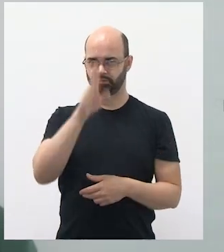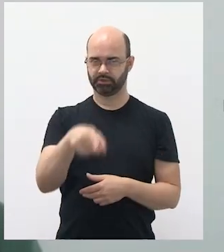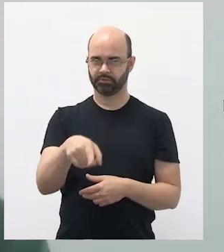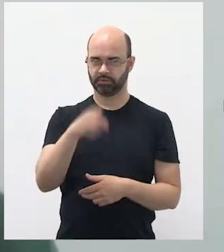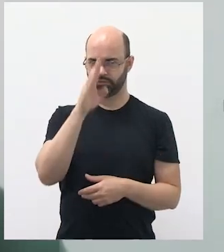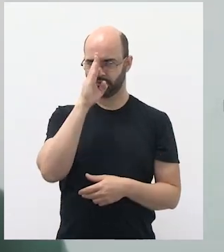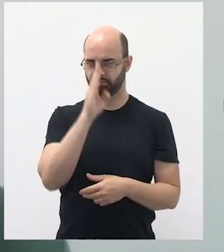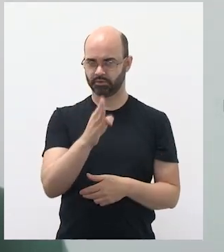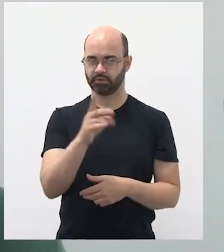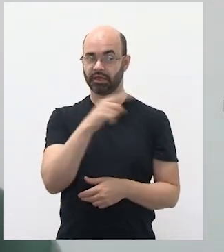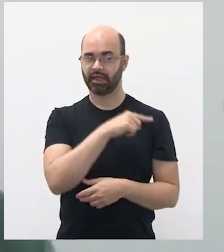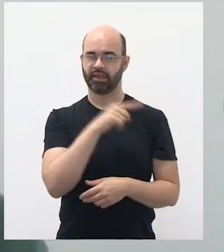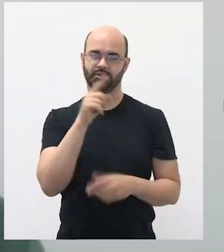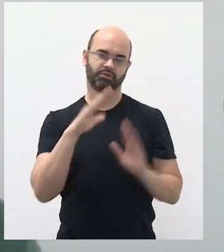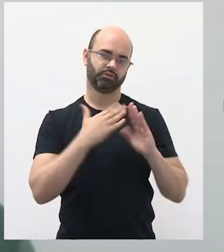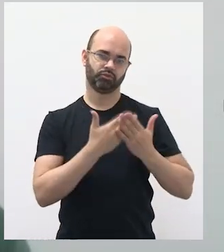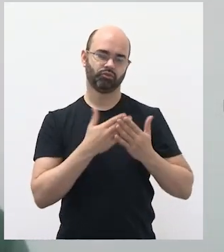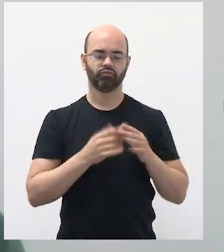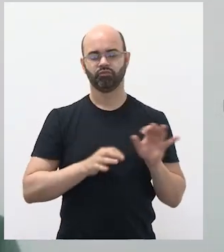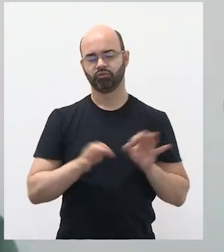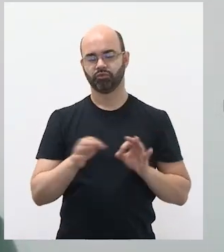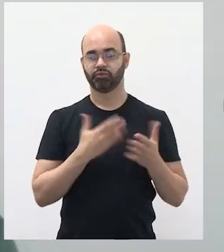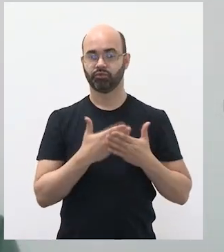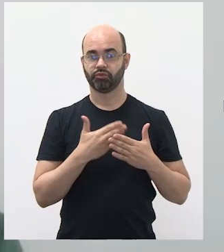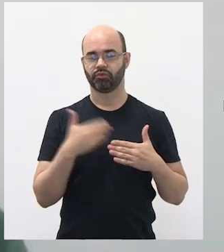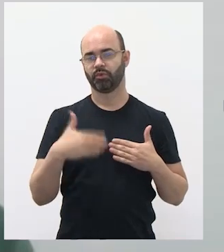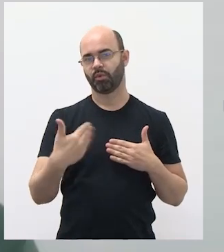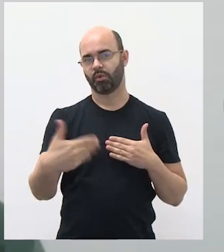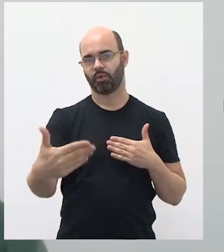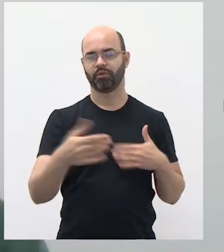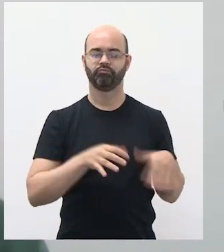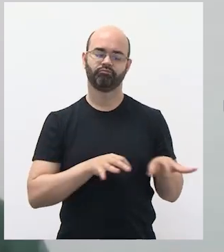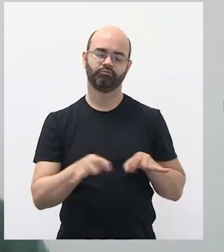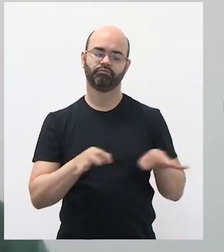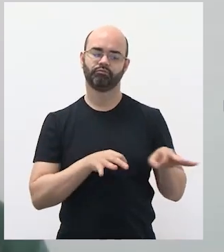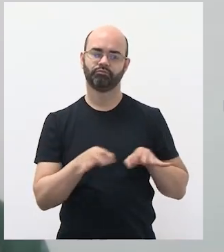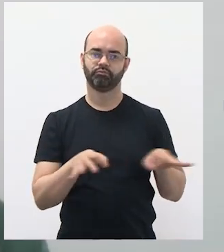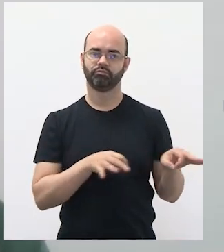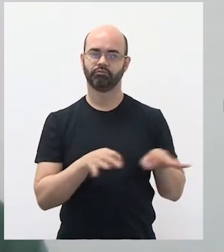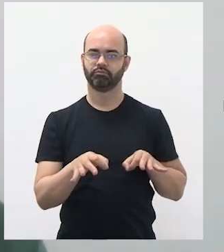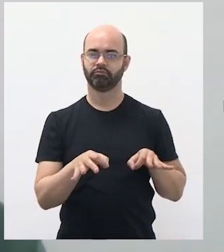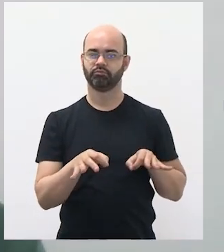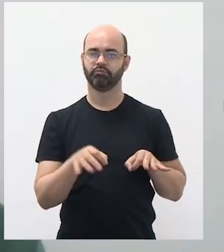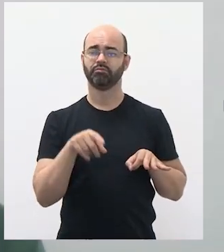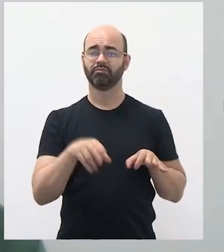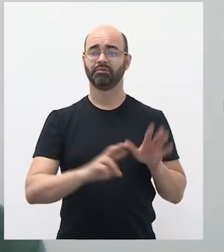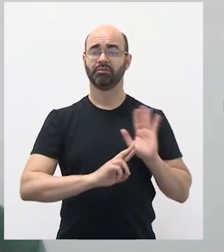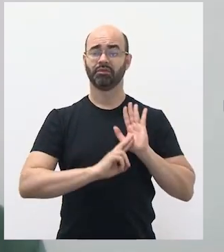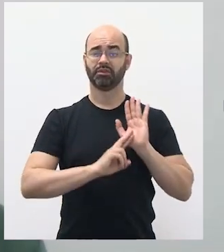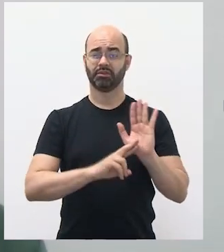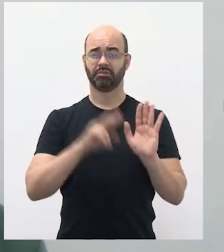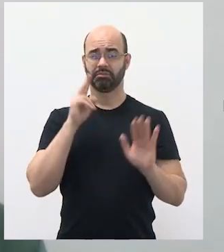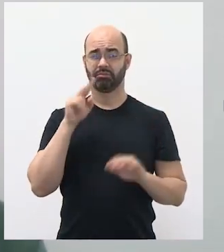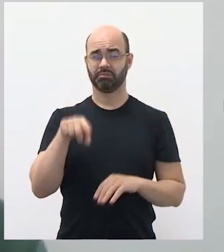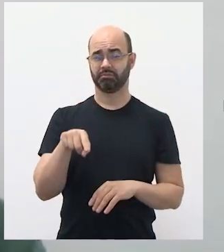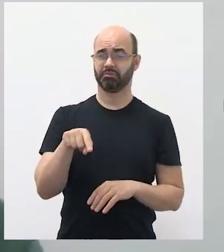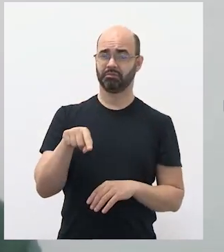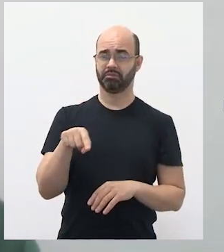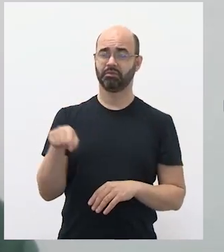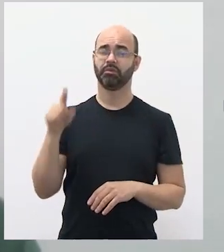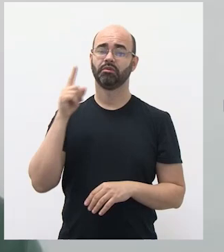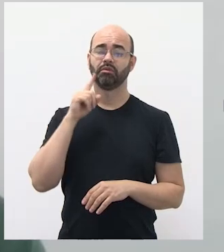o seu planejamento de ensino do ano, cria representações estereotipadas dos povos